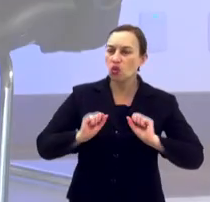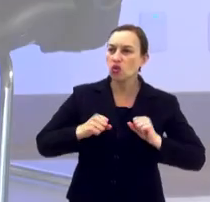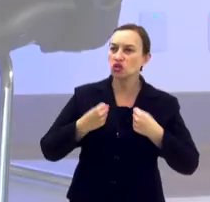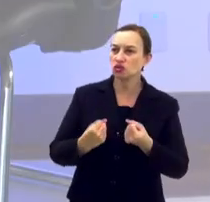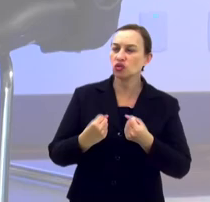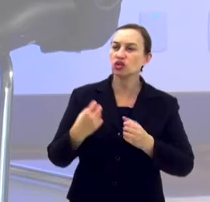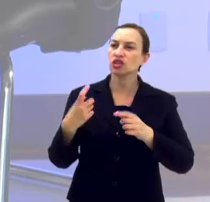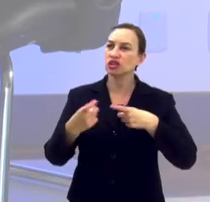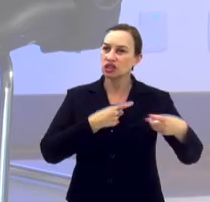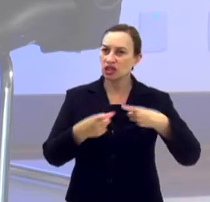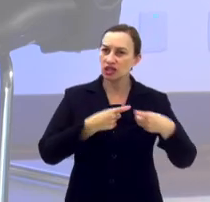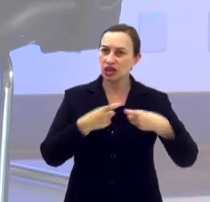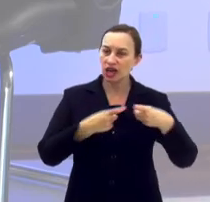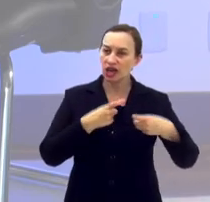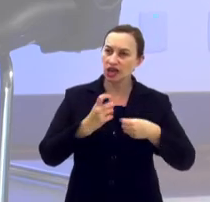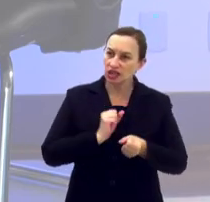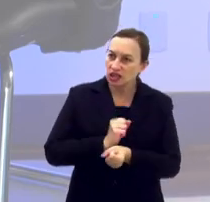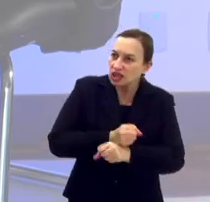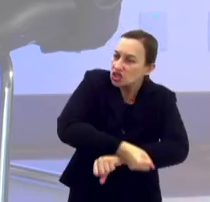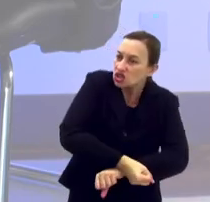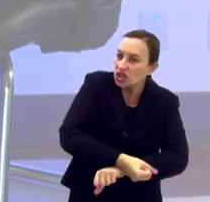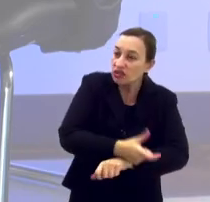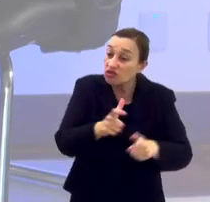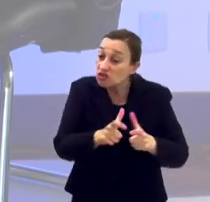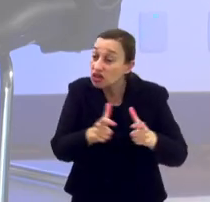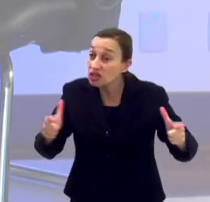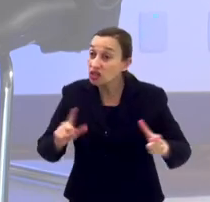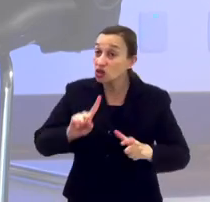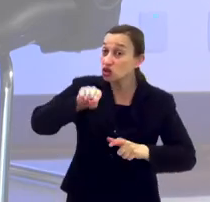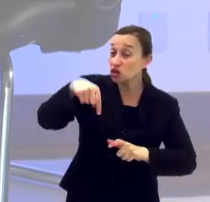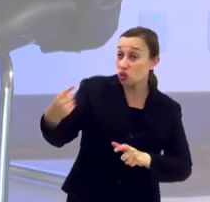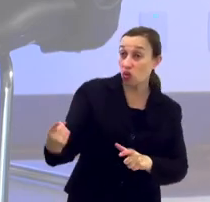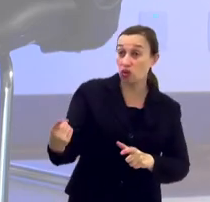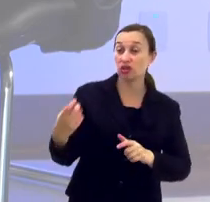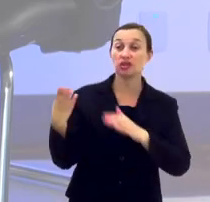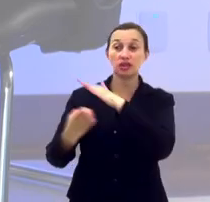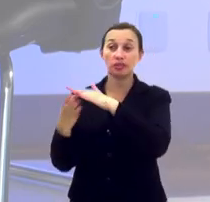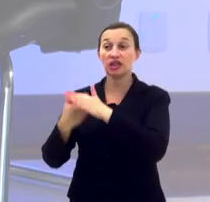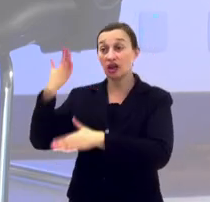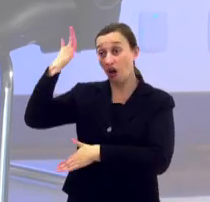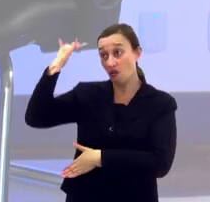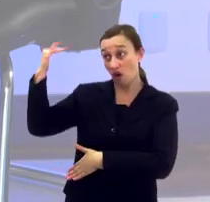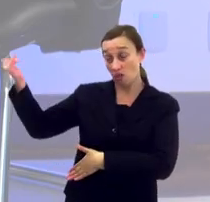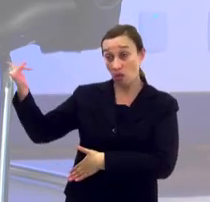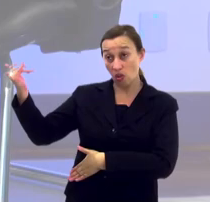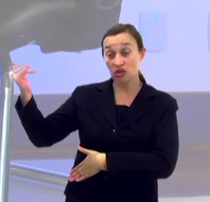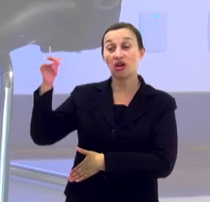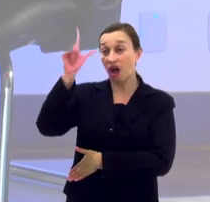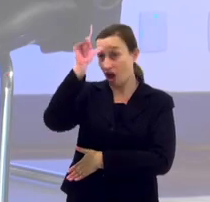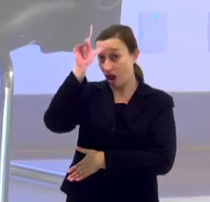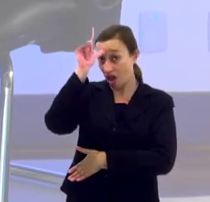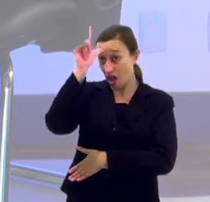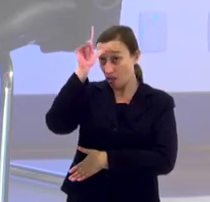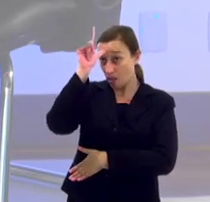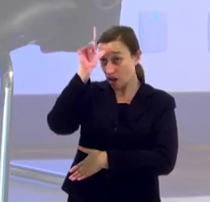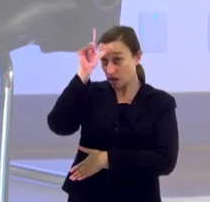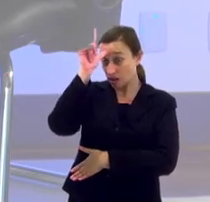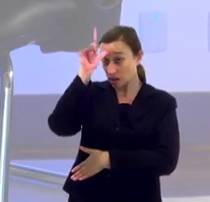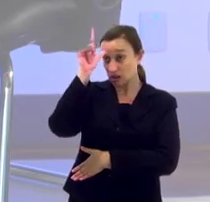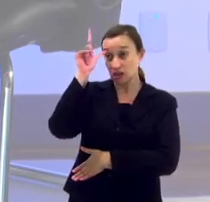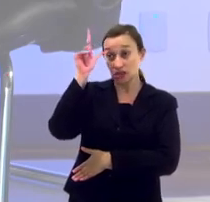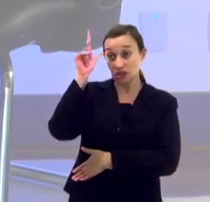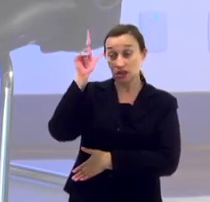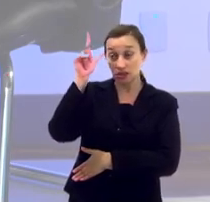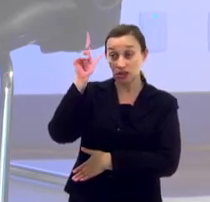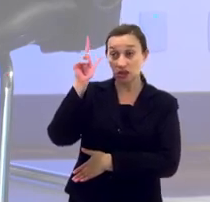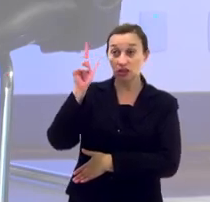de guerra, mão de obra escrava e cresceu graças a isso. Entre outras tantas, a maioria das empresas alemãs que